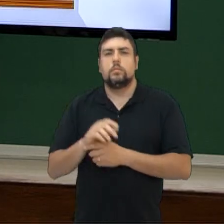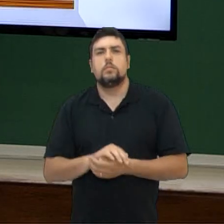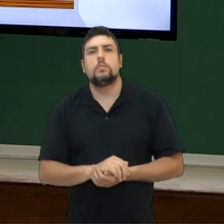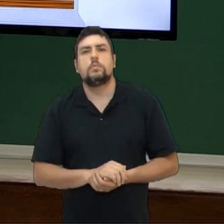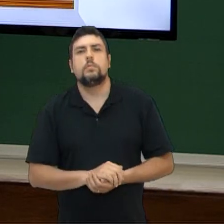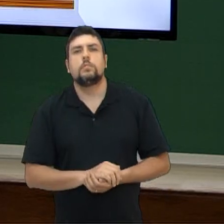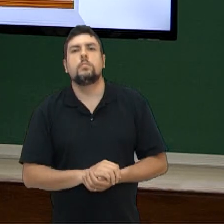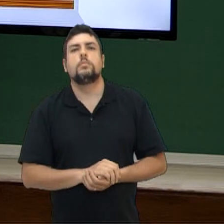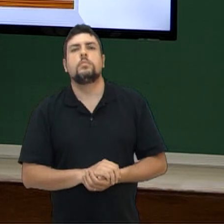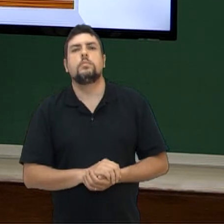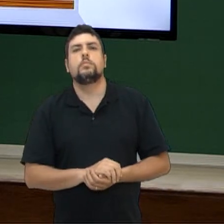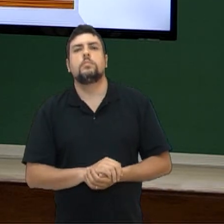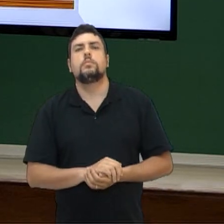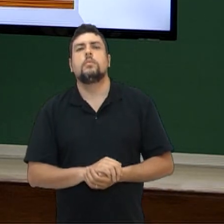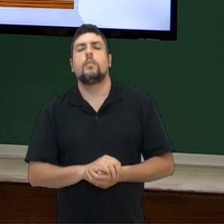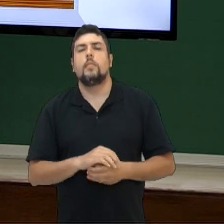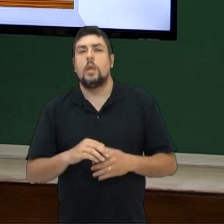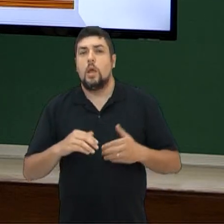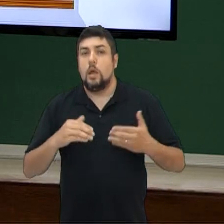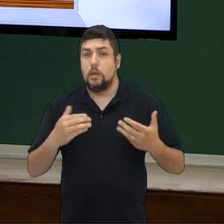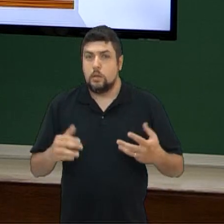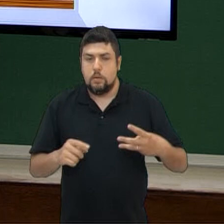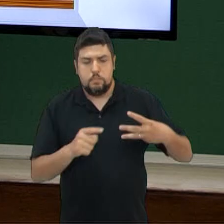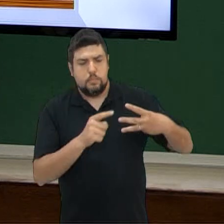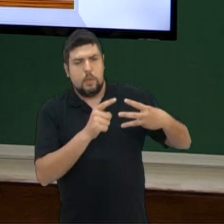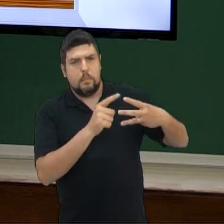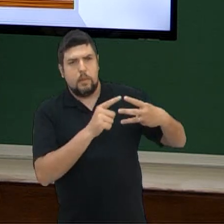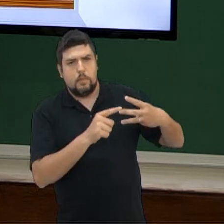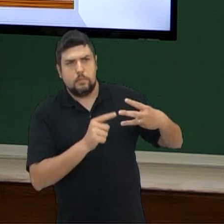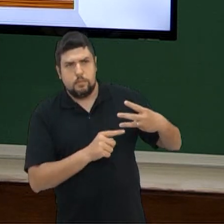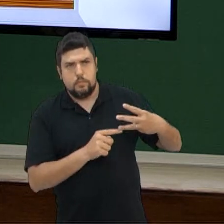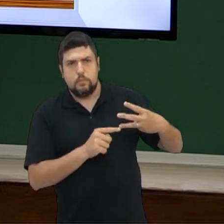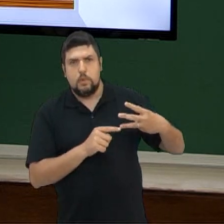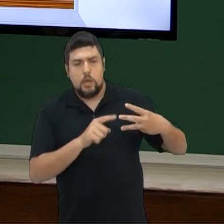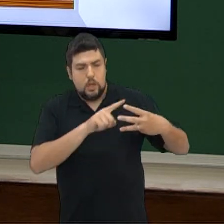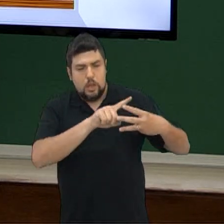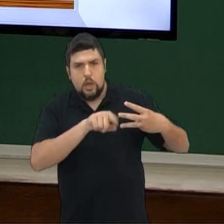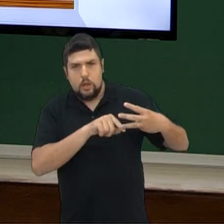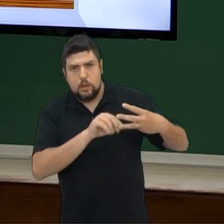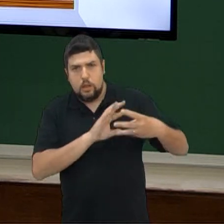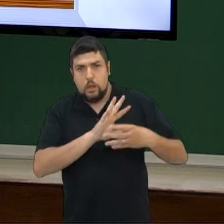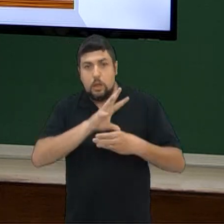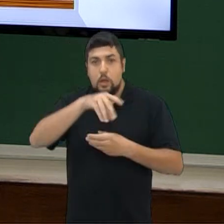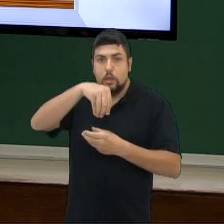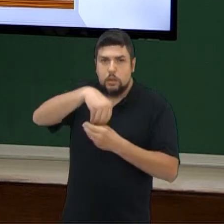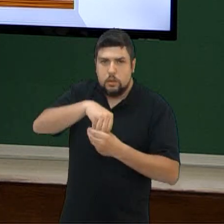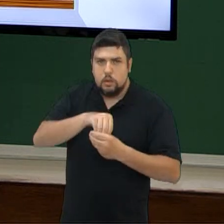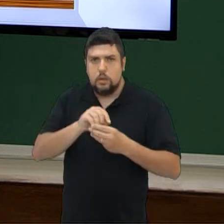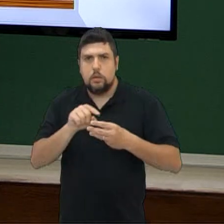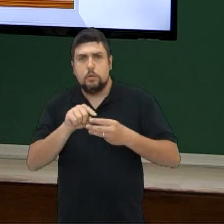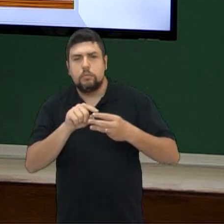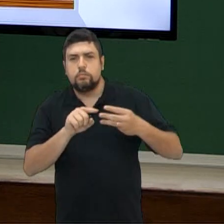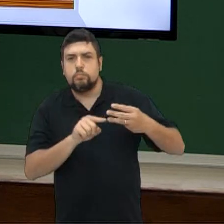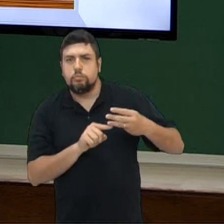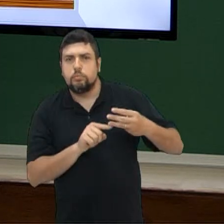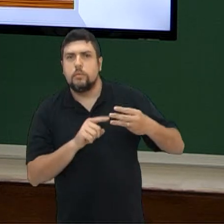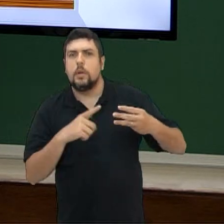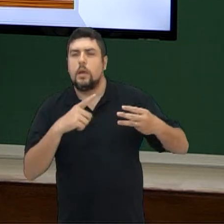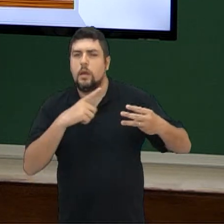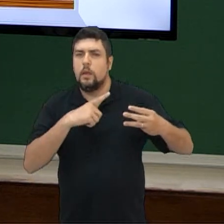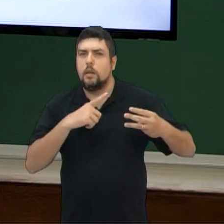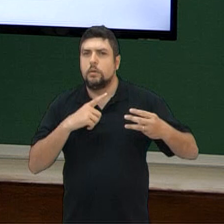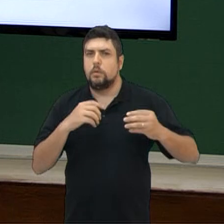Beleza? Então, na questão dos compostos covalentes, eles podem ser encontrados nos 3